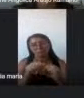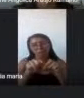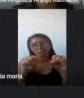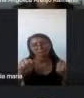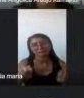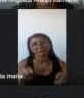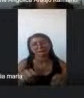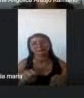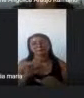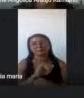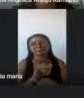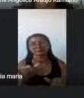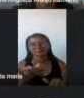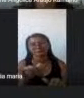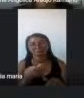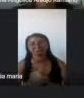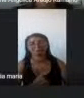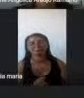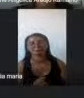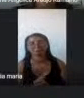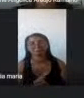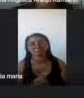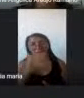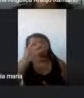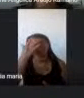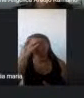Precisamos fortalecer a questão dos não tratados.